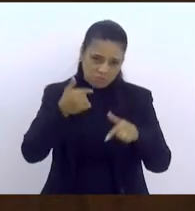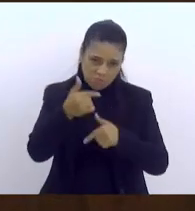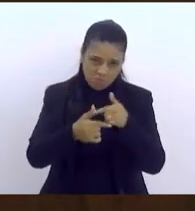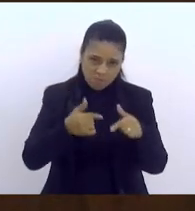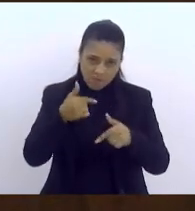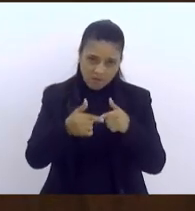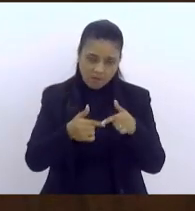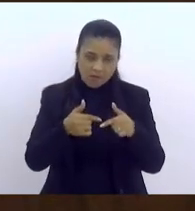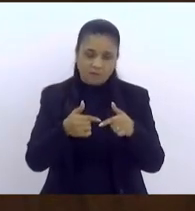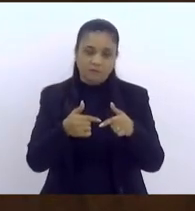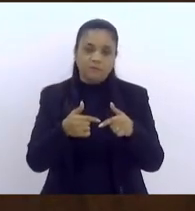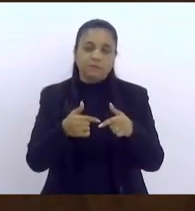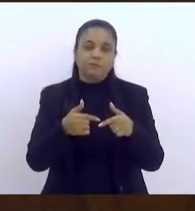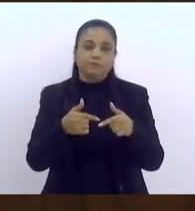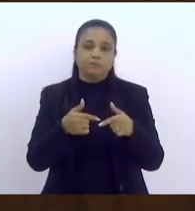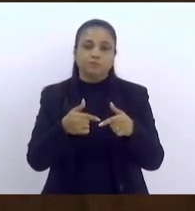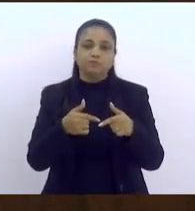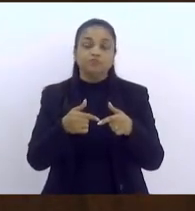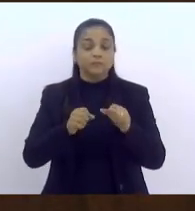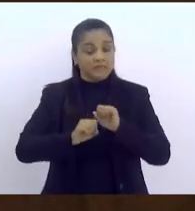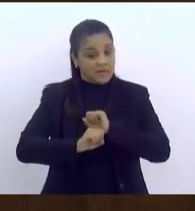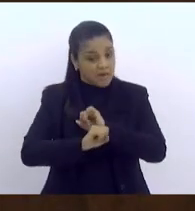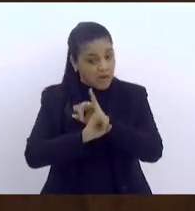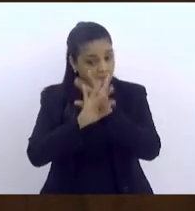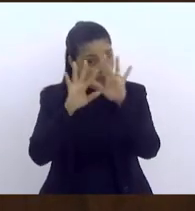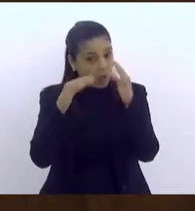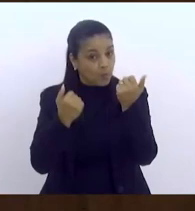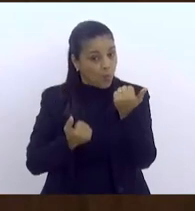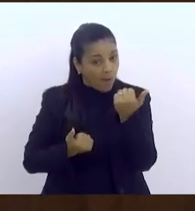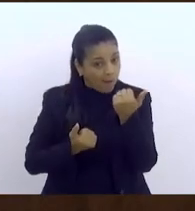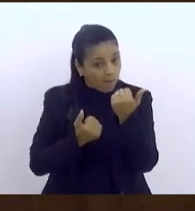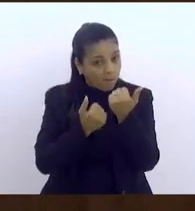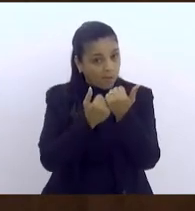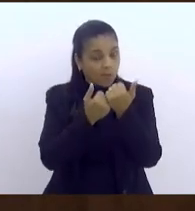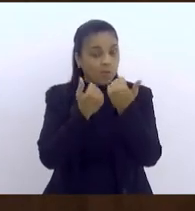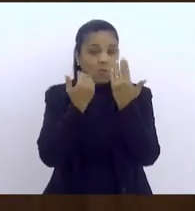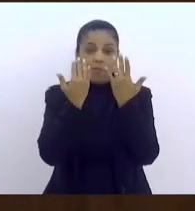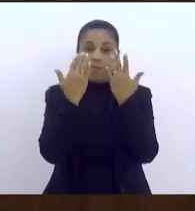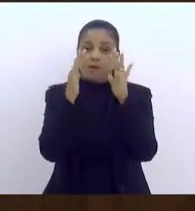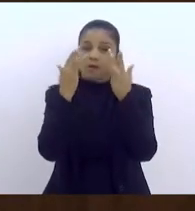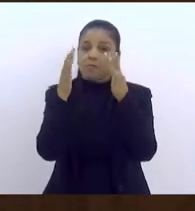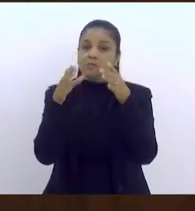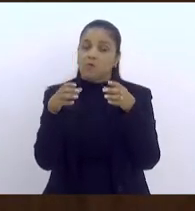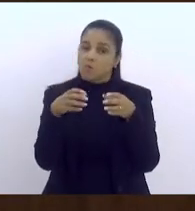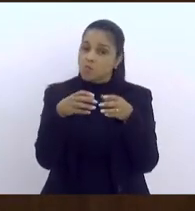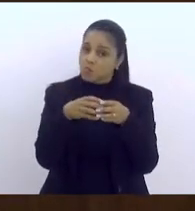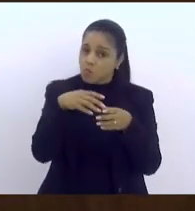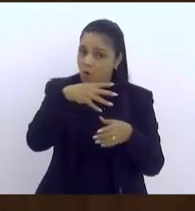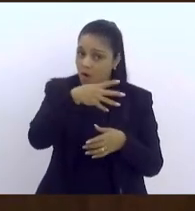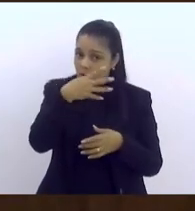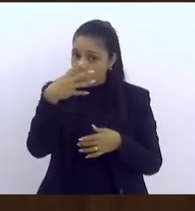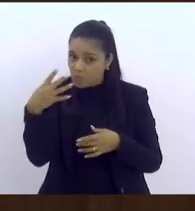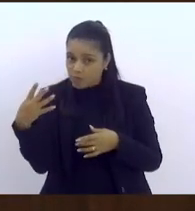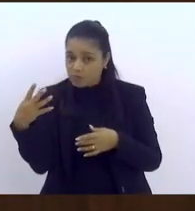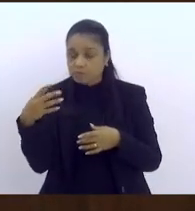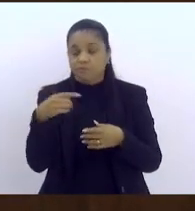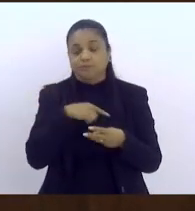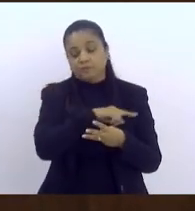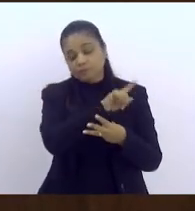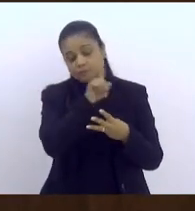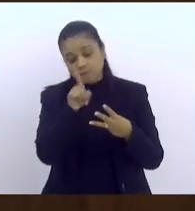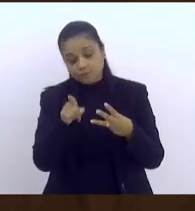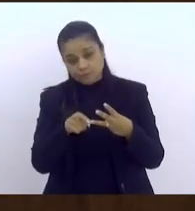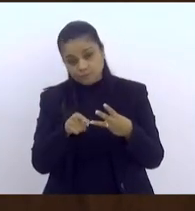pelas coisas que faz, deixar bem claro o meu apoio e parabenizar o grupo E, por fim, deixar bem claro